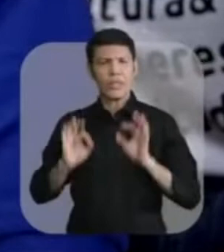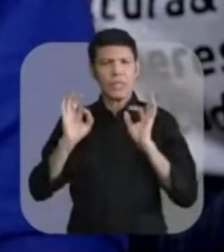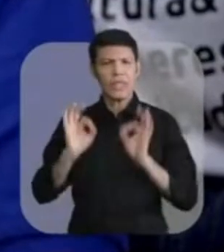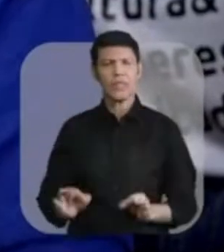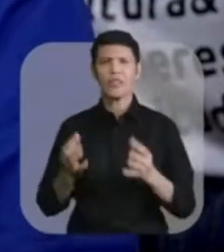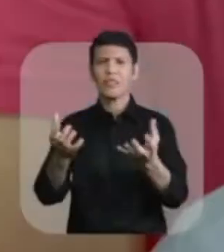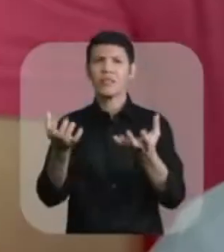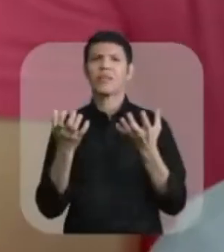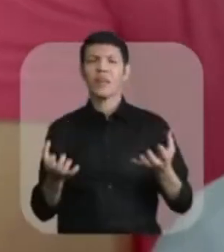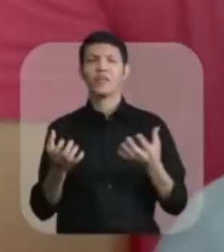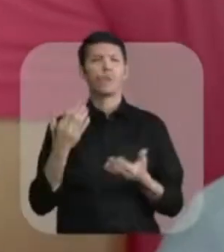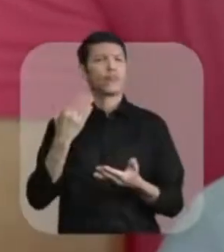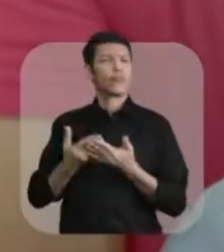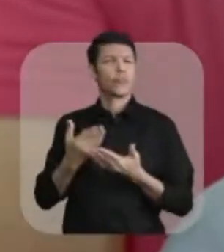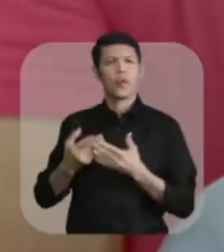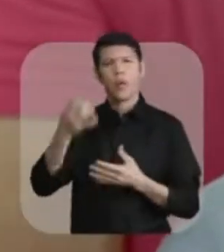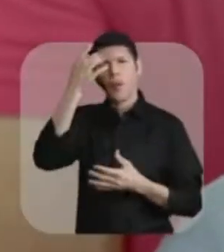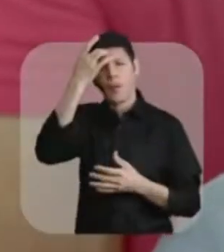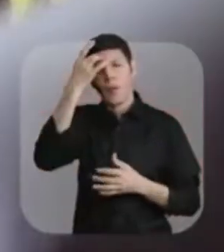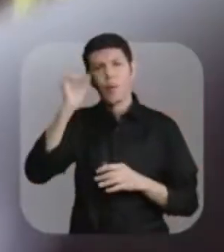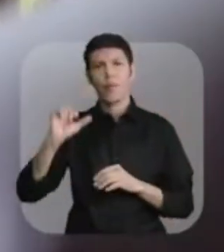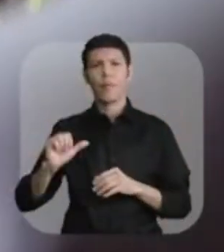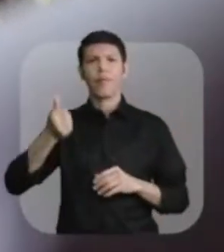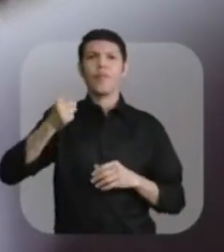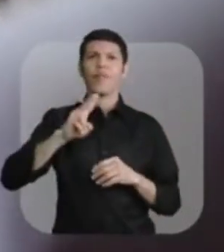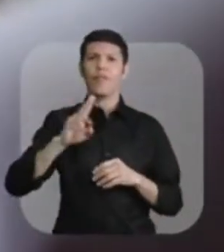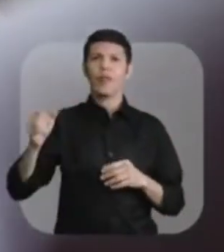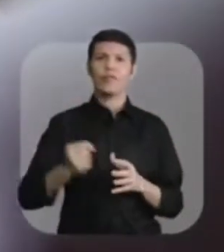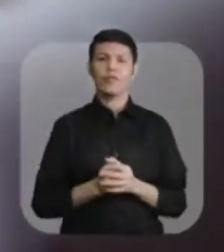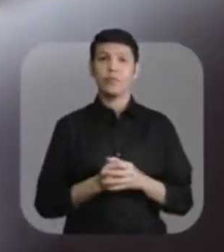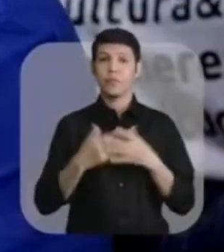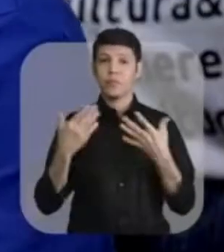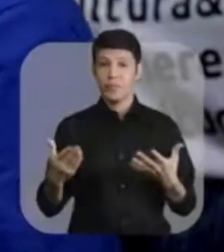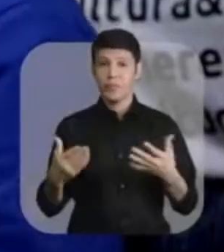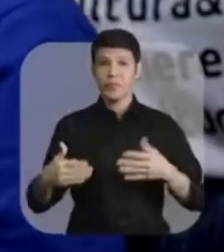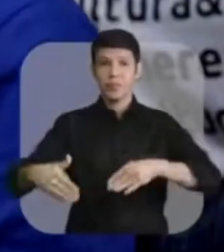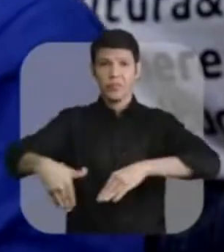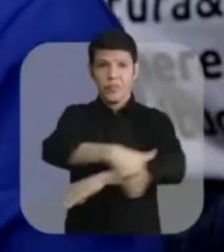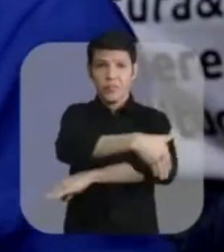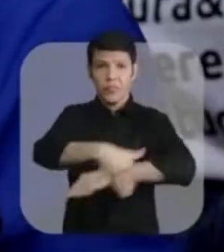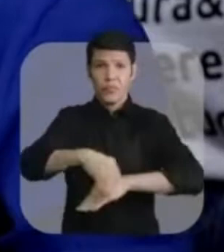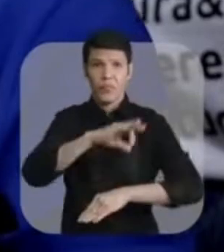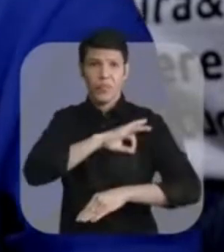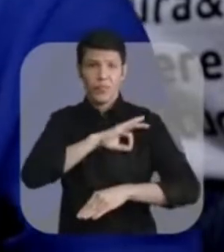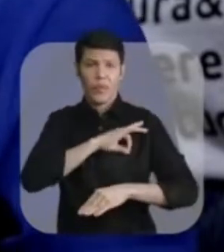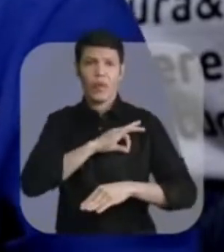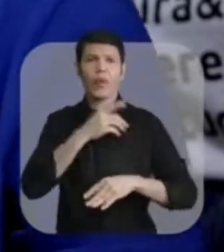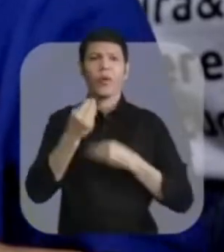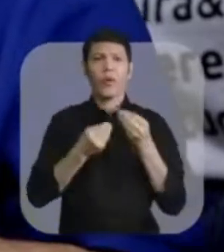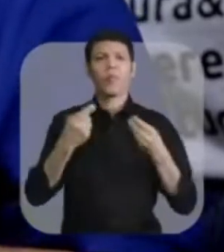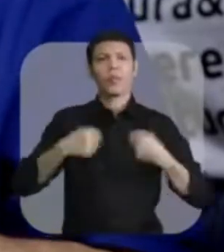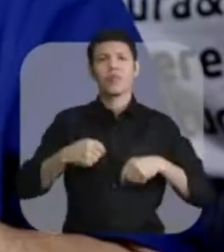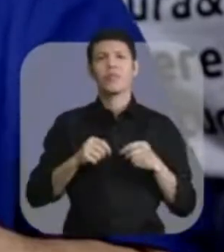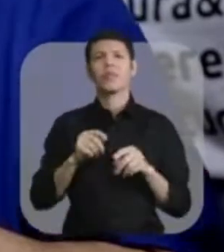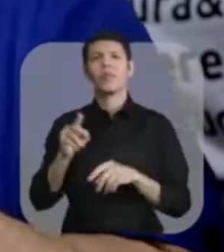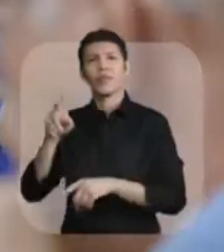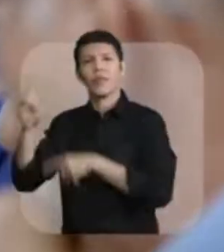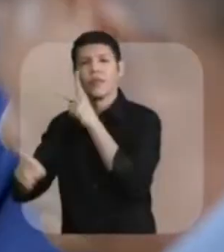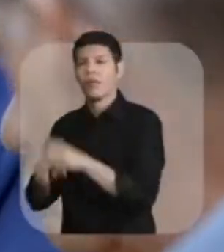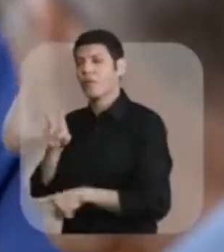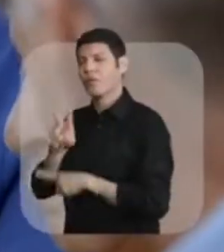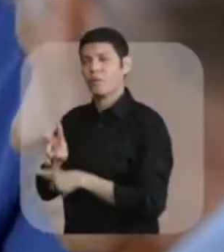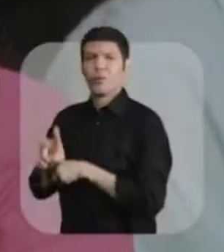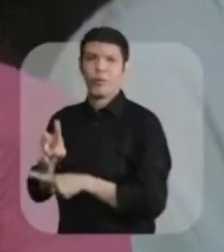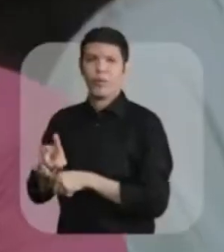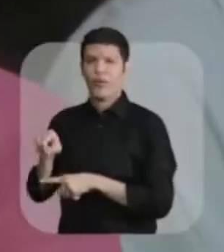um cidadão pleno. Portanto, combater a violência, combater a falta de segurança, é também